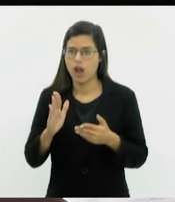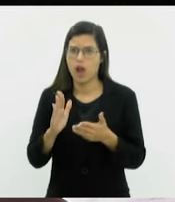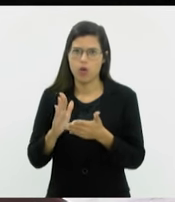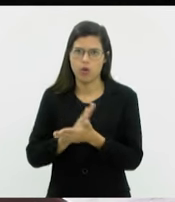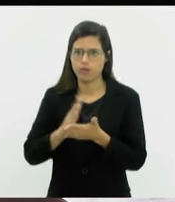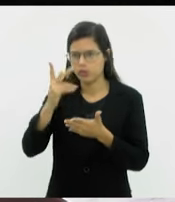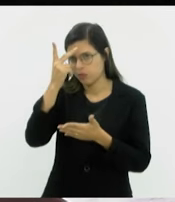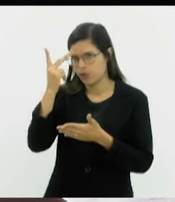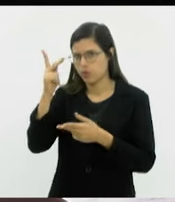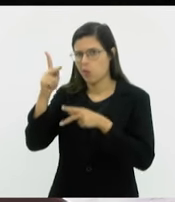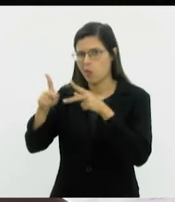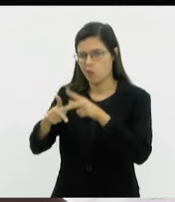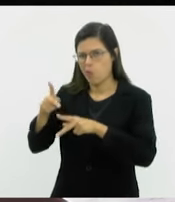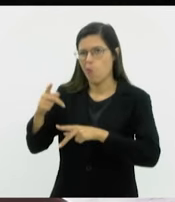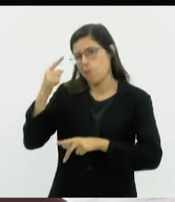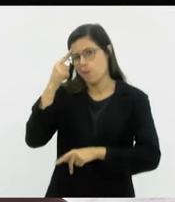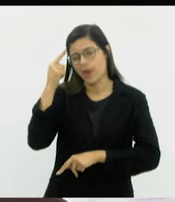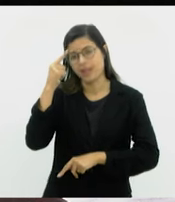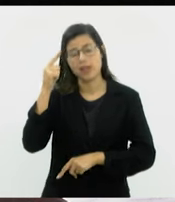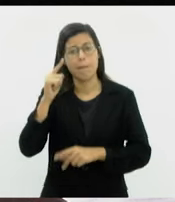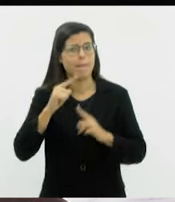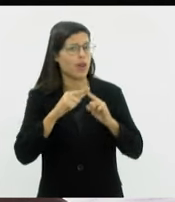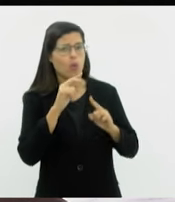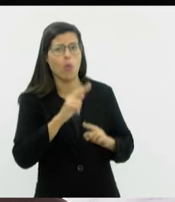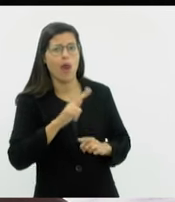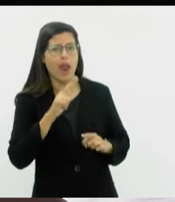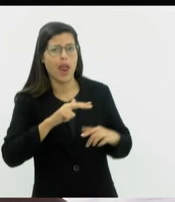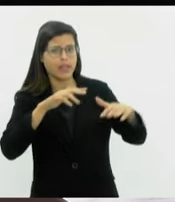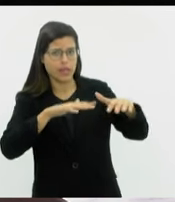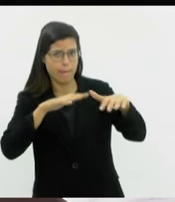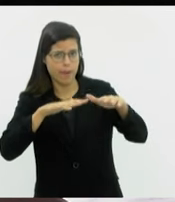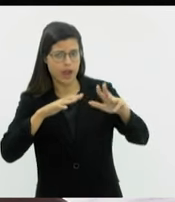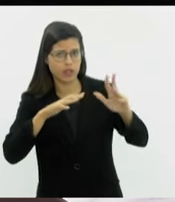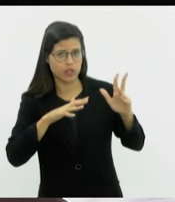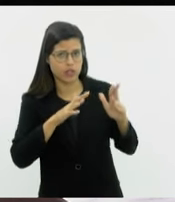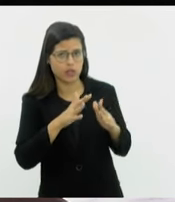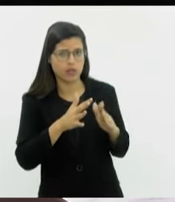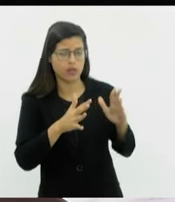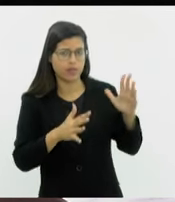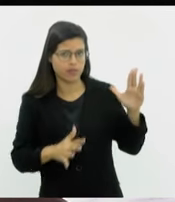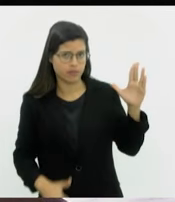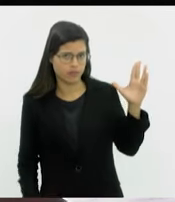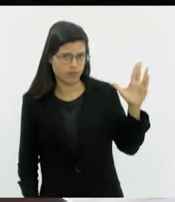população. Mas não é. A Marcha da Maconha, esse ano, vem